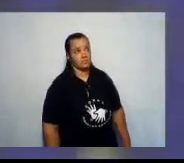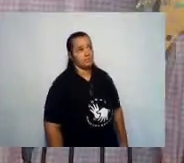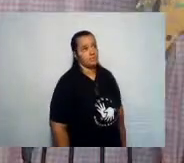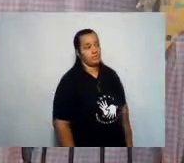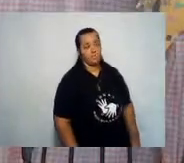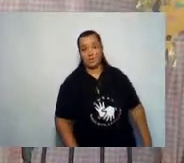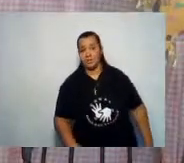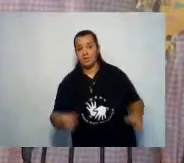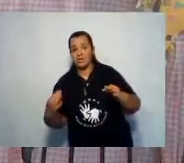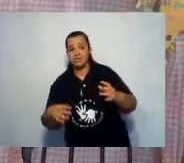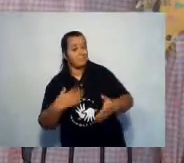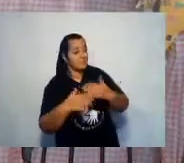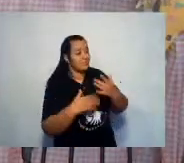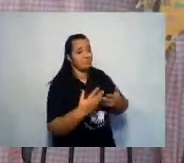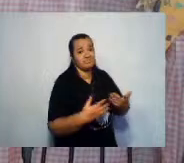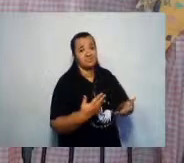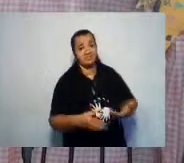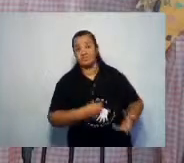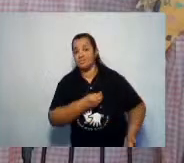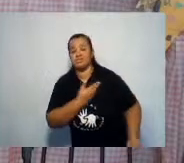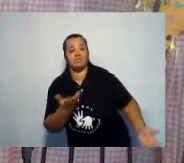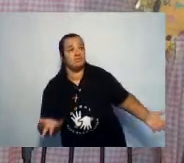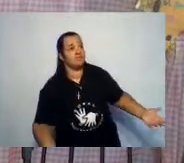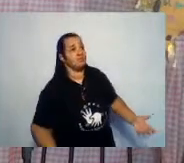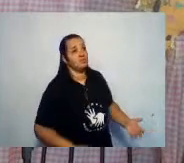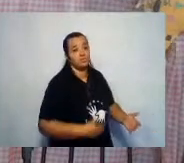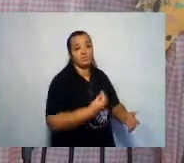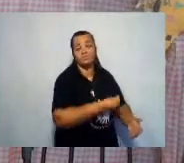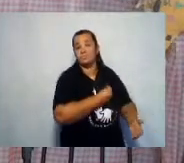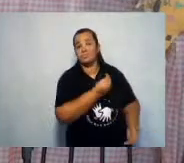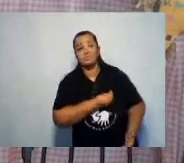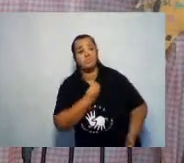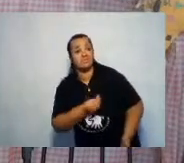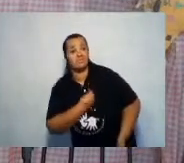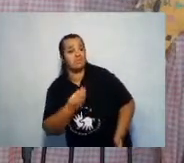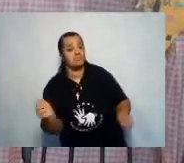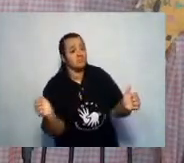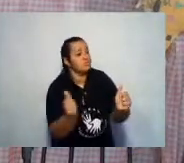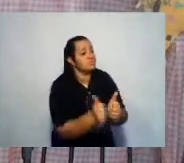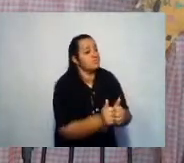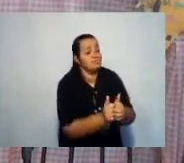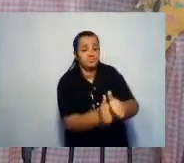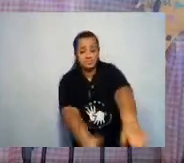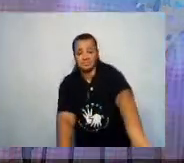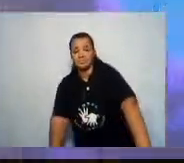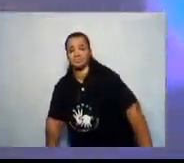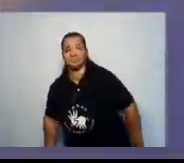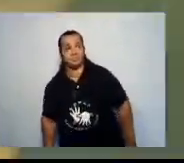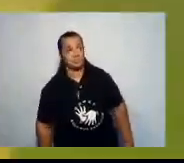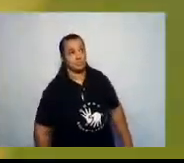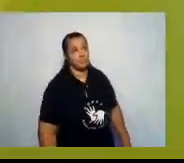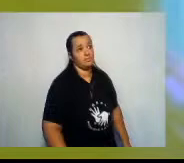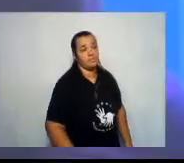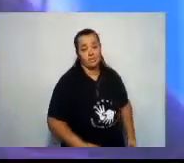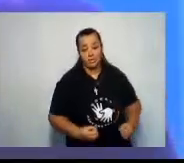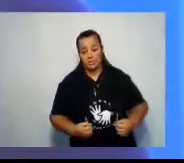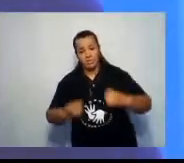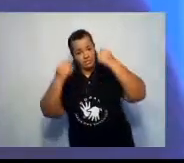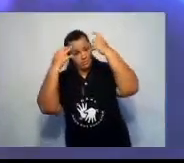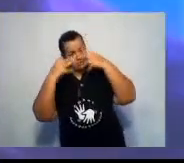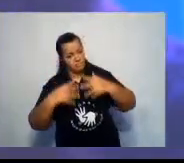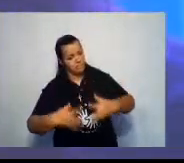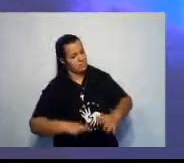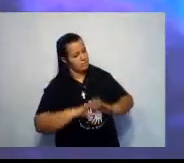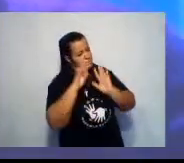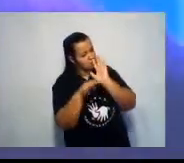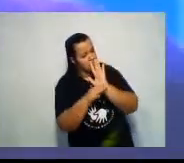Para ser essa incerteza, não depois de tudo que rolou. Vamos pôr as cartas